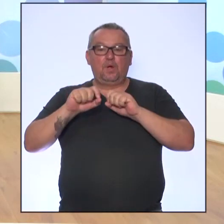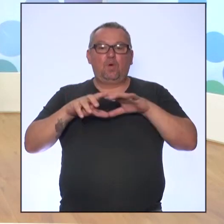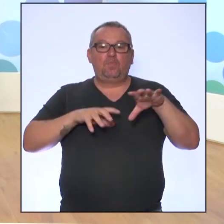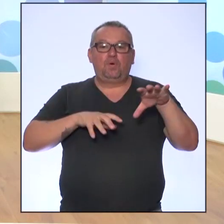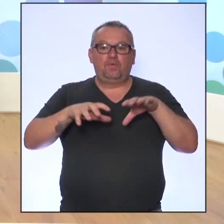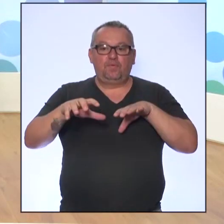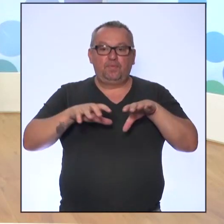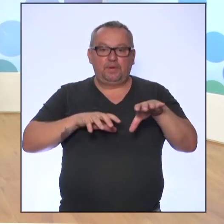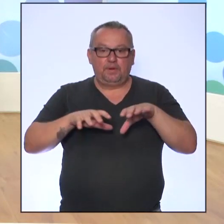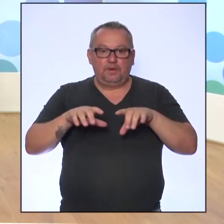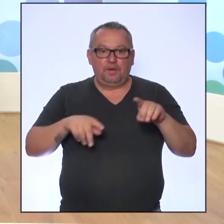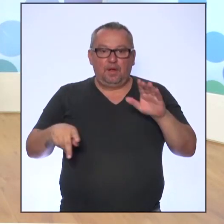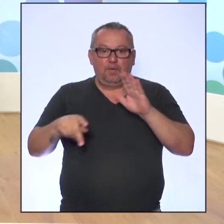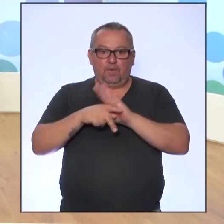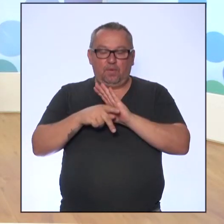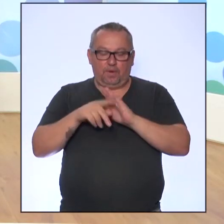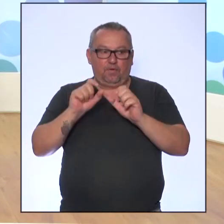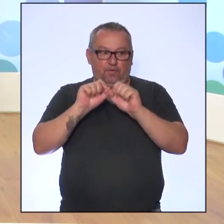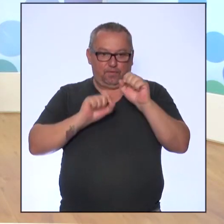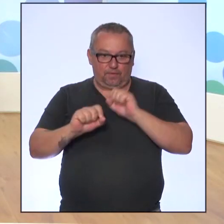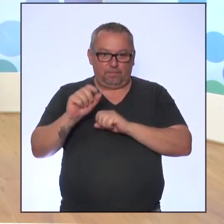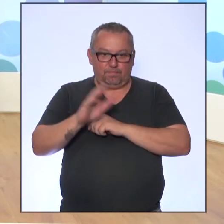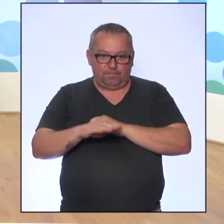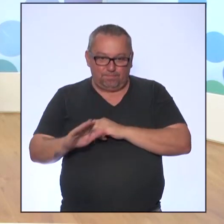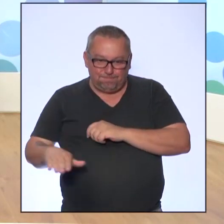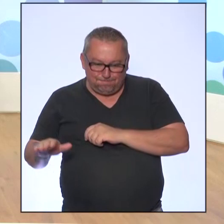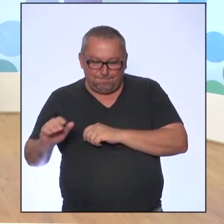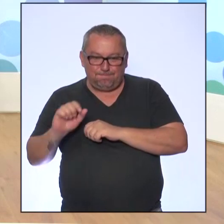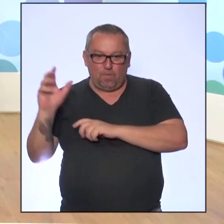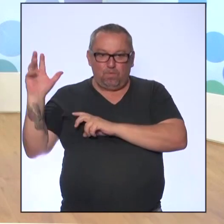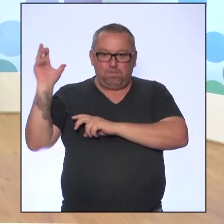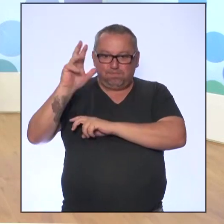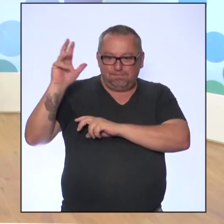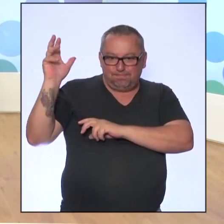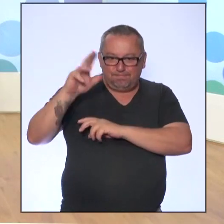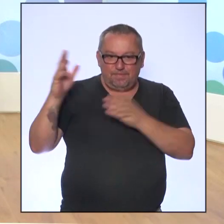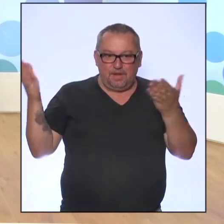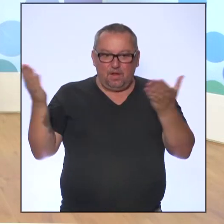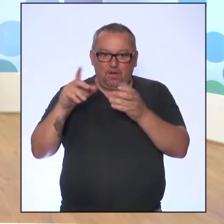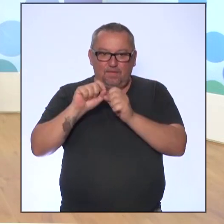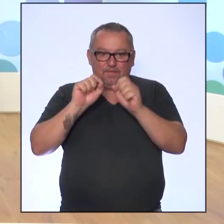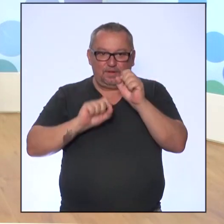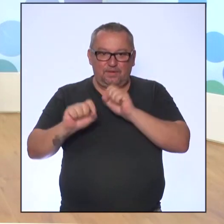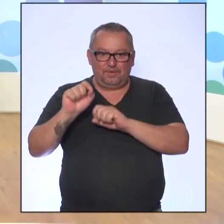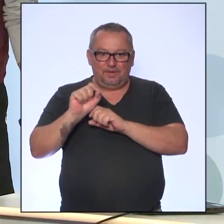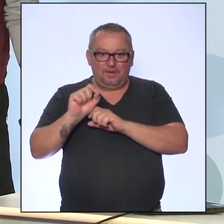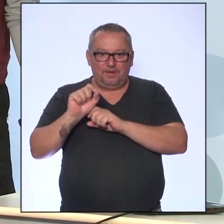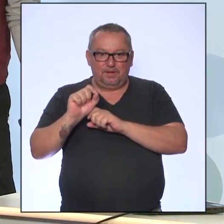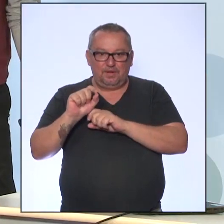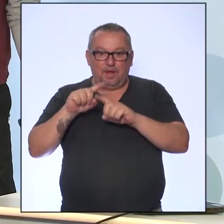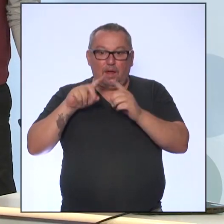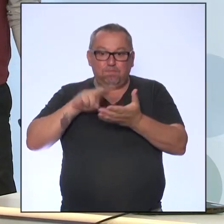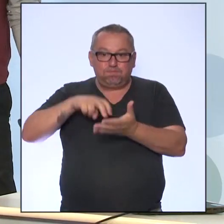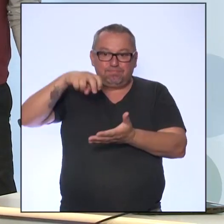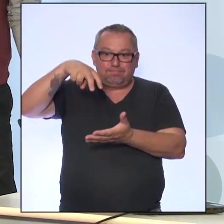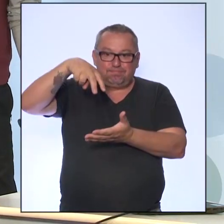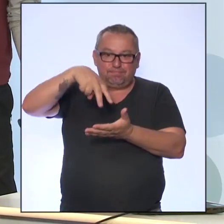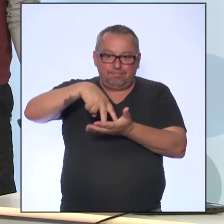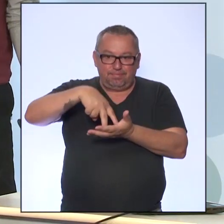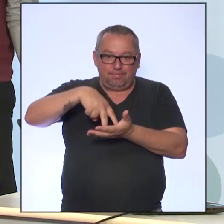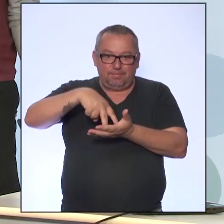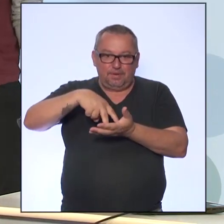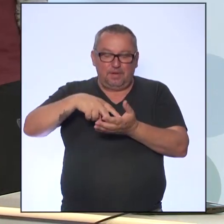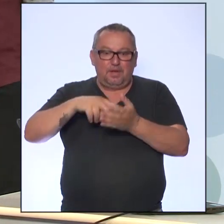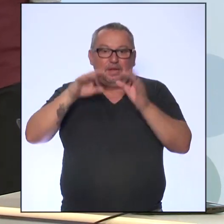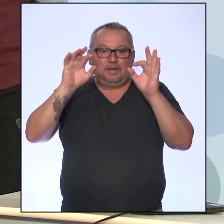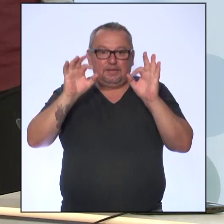movimentos relacionados ao salto. Então, a gente realizou alguns movimentos relacionados ao handebol, agora a gente vai realizar relacionado ao salto. É claro que para